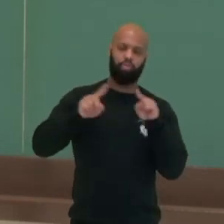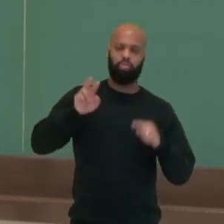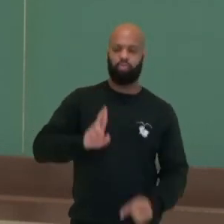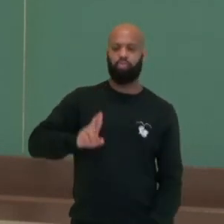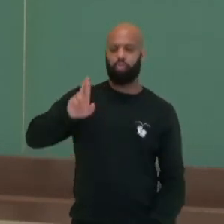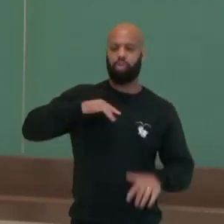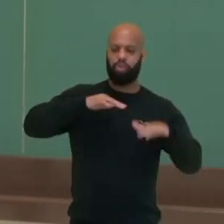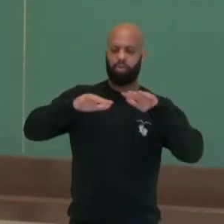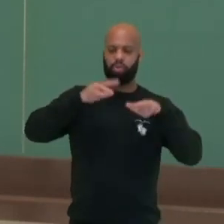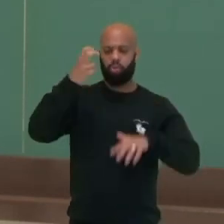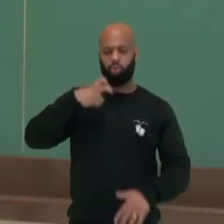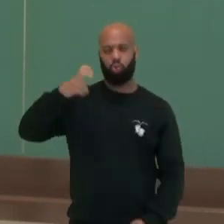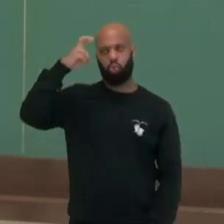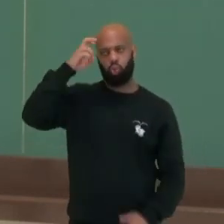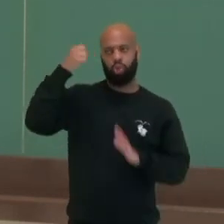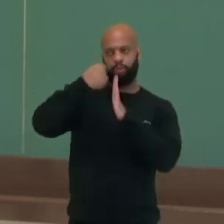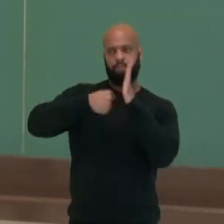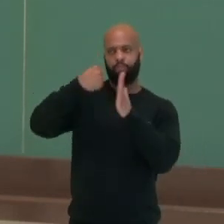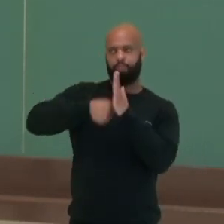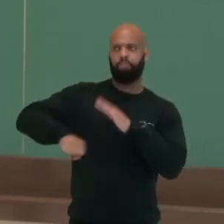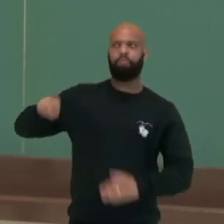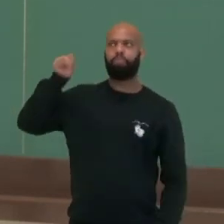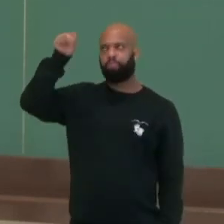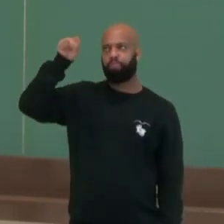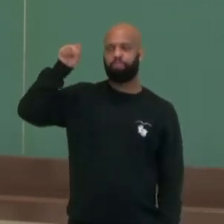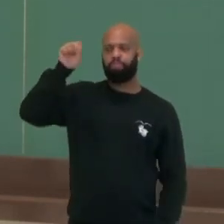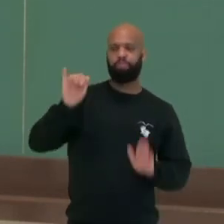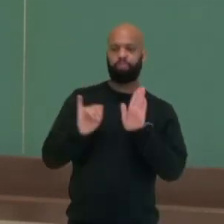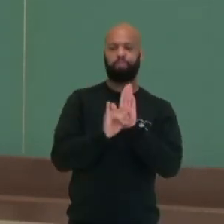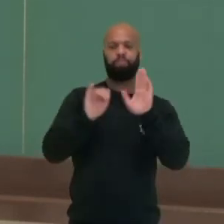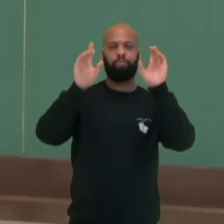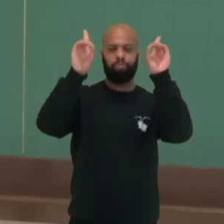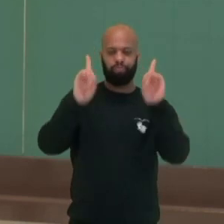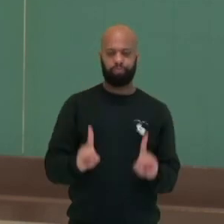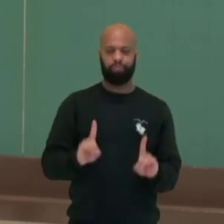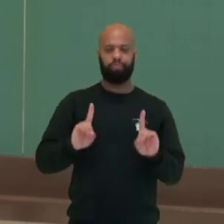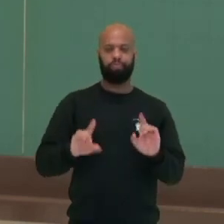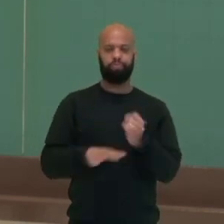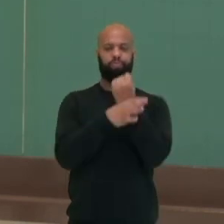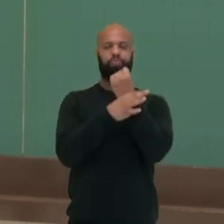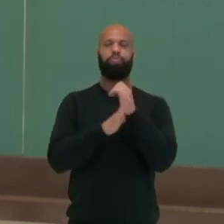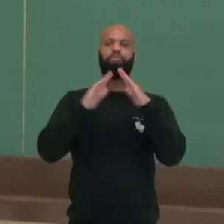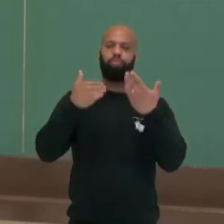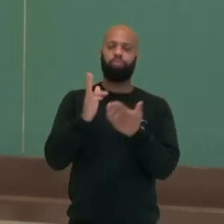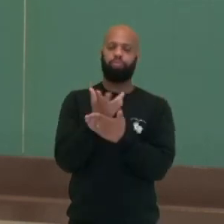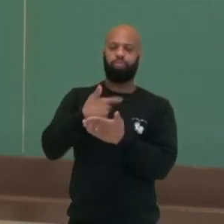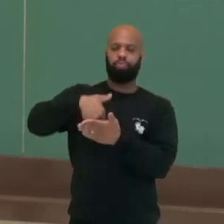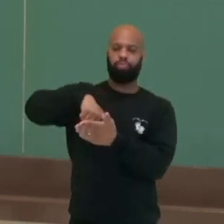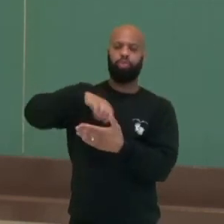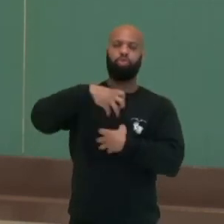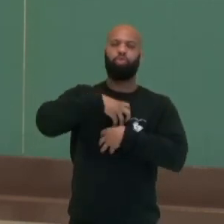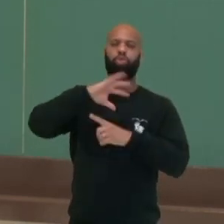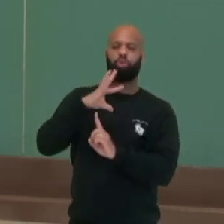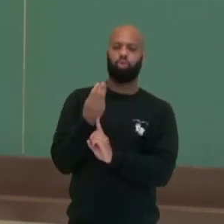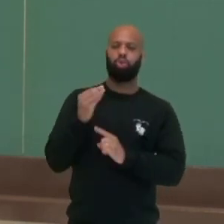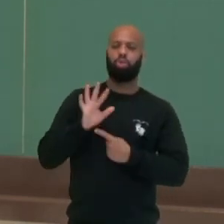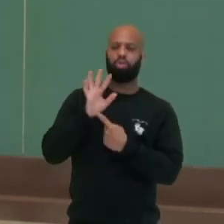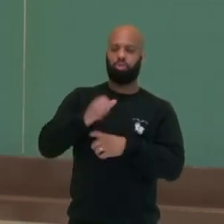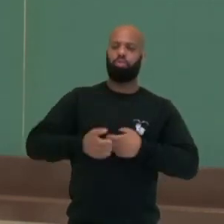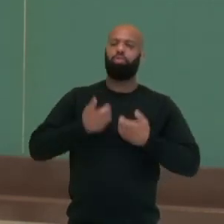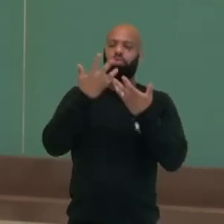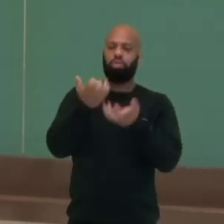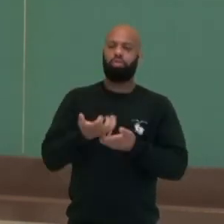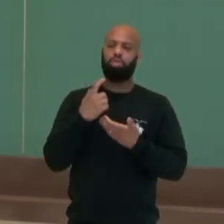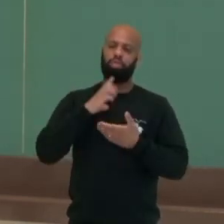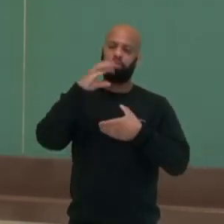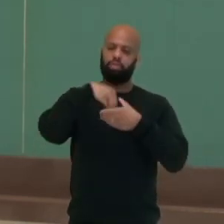um movimento de luta e afirmação de direitos. O breakdance é a linguagem artística dentro do hip